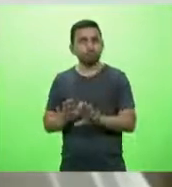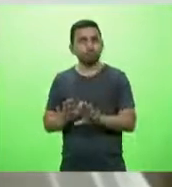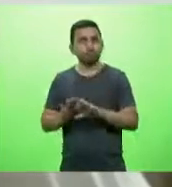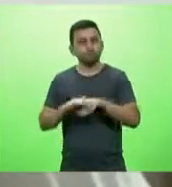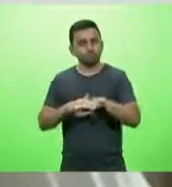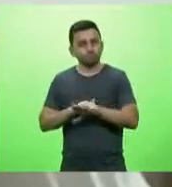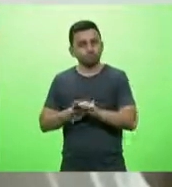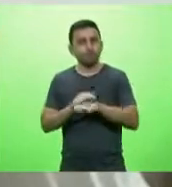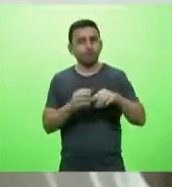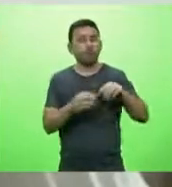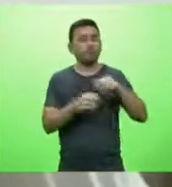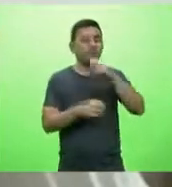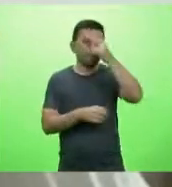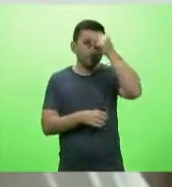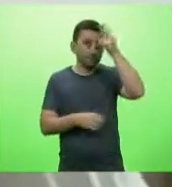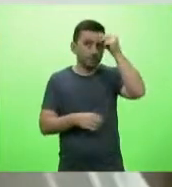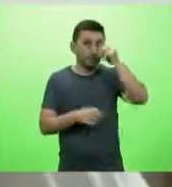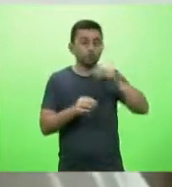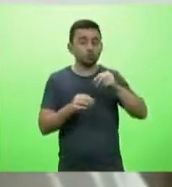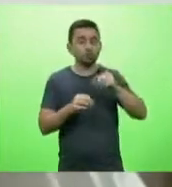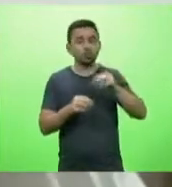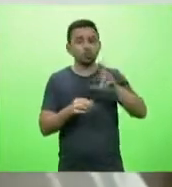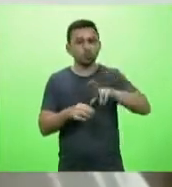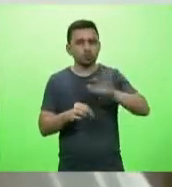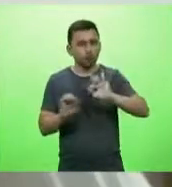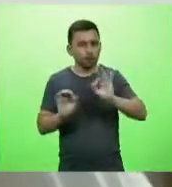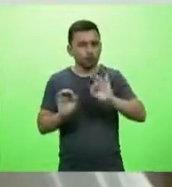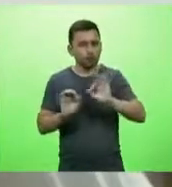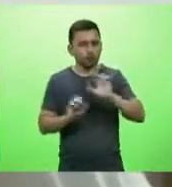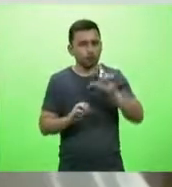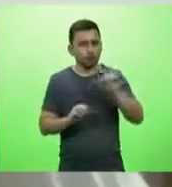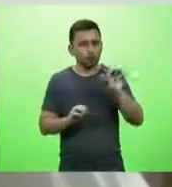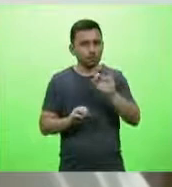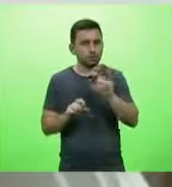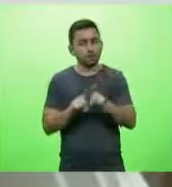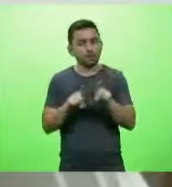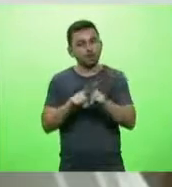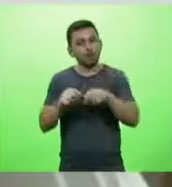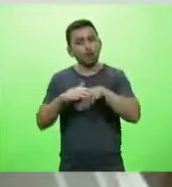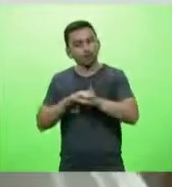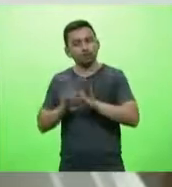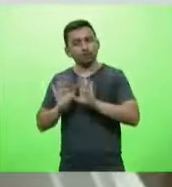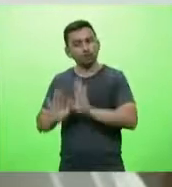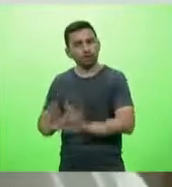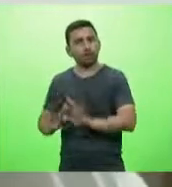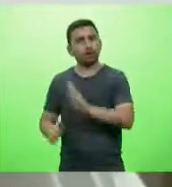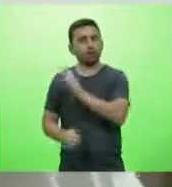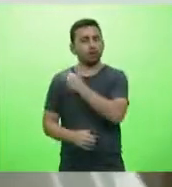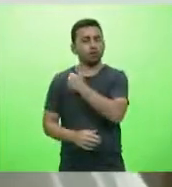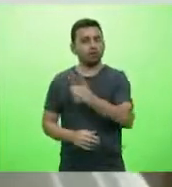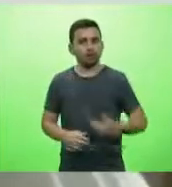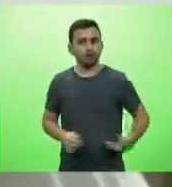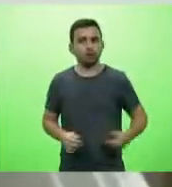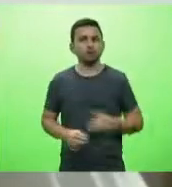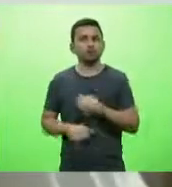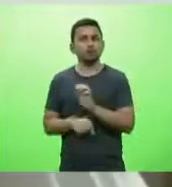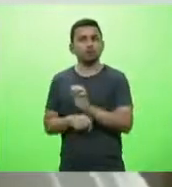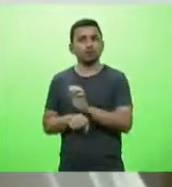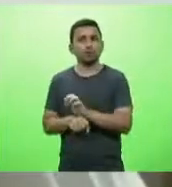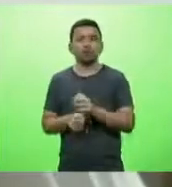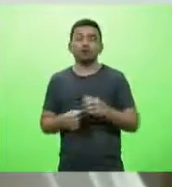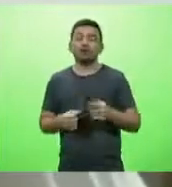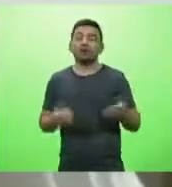das prefeituras, que não usaram 100%, e na conta do Estado. Agora, o governo